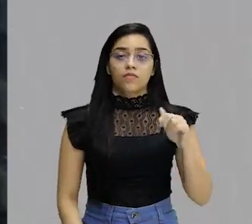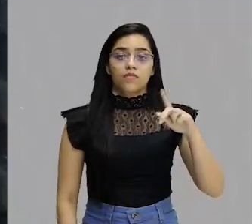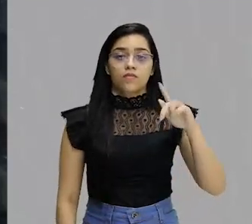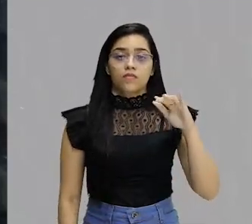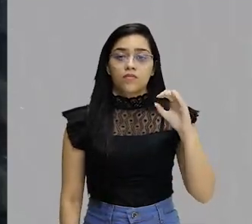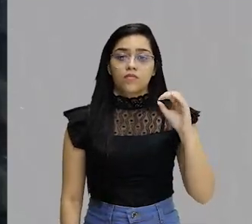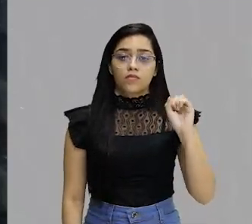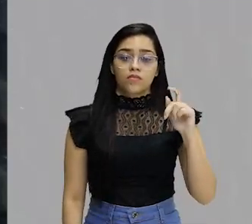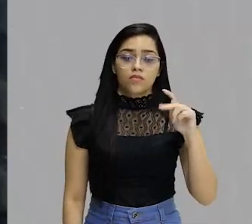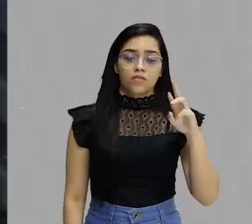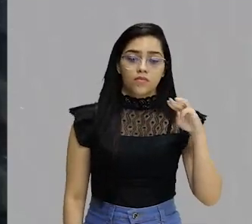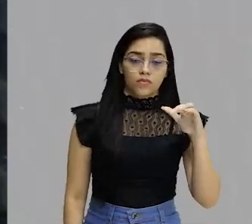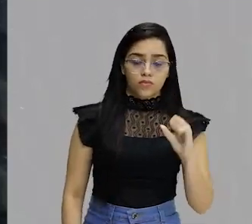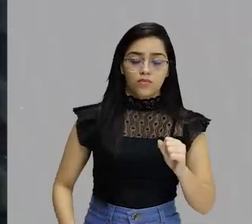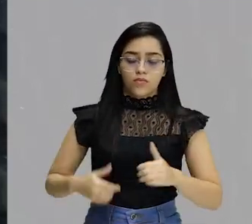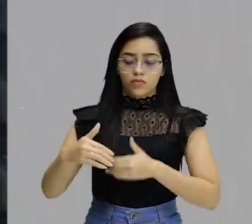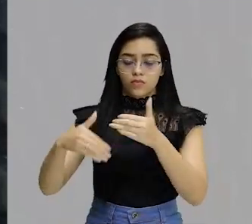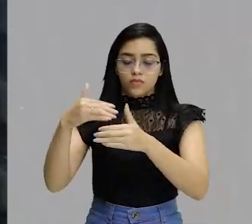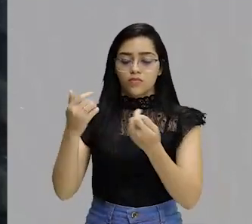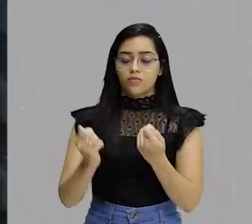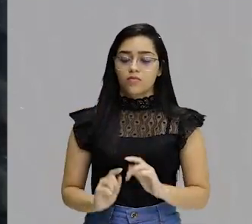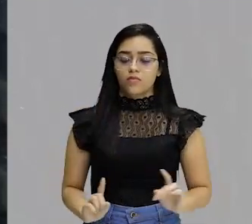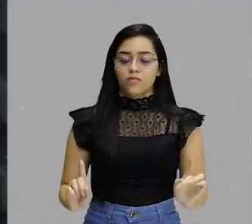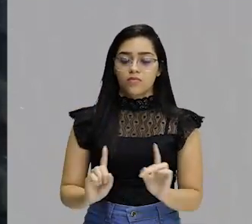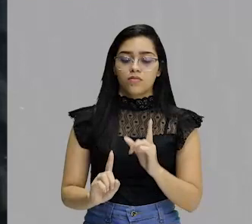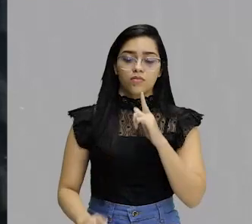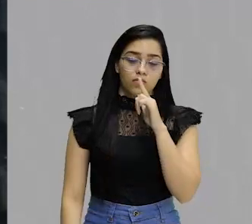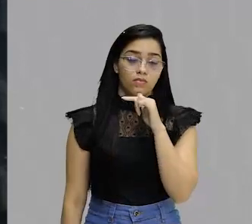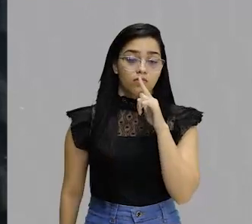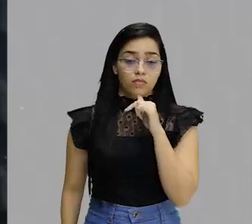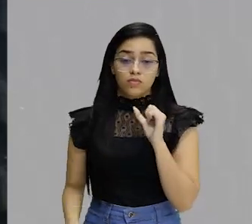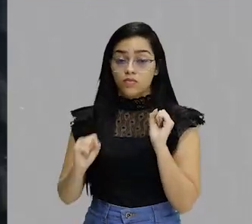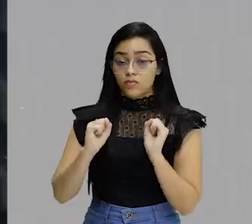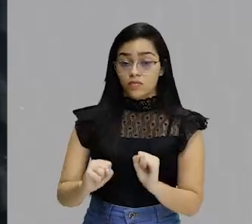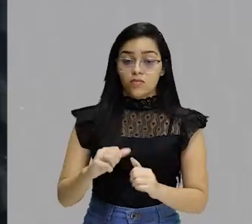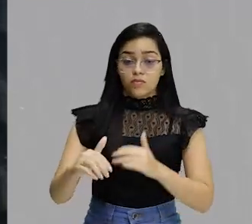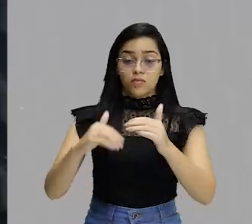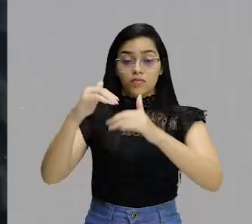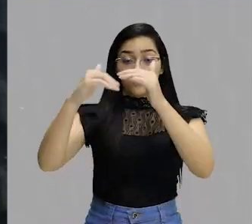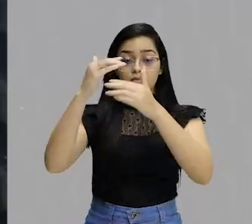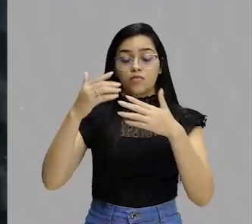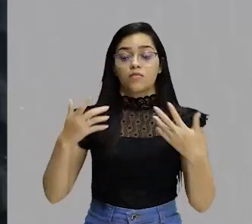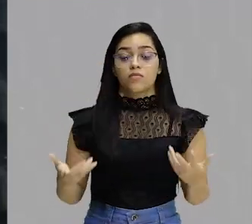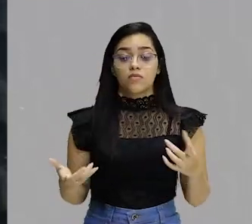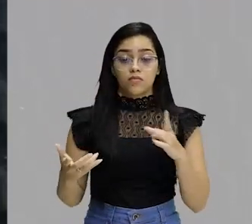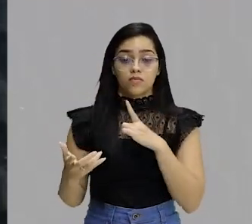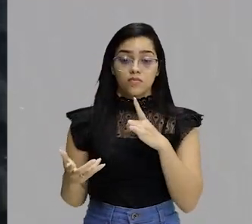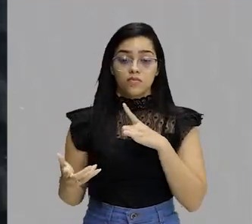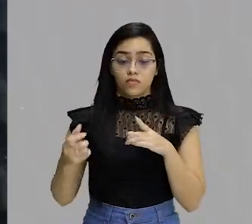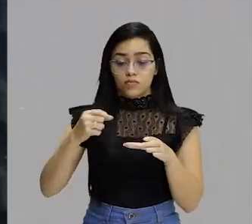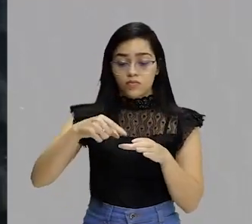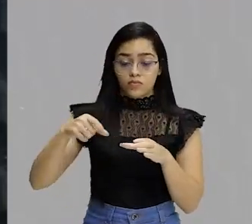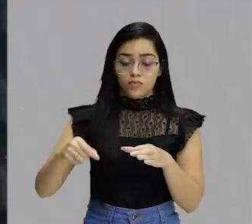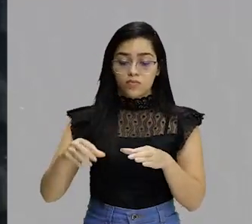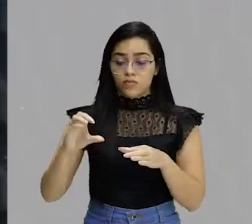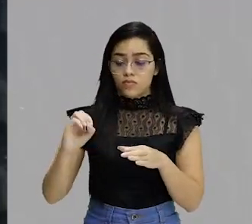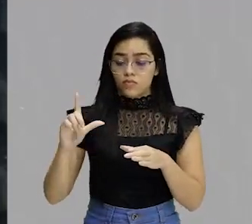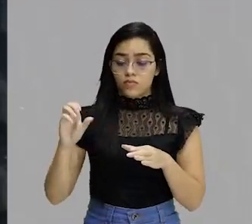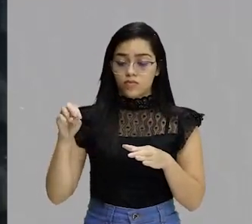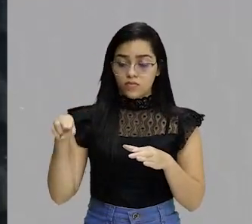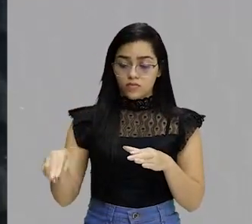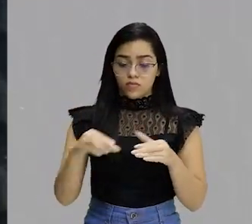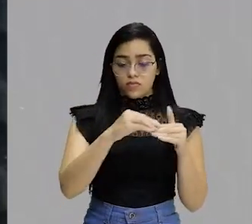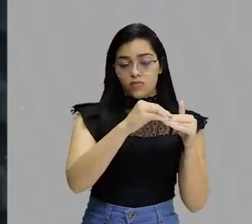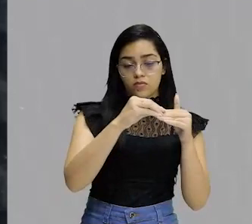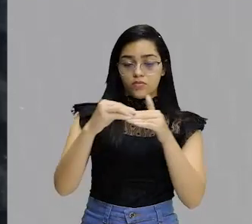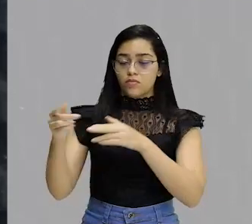grupos da linha evolutiva, eles não precisam de água para a reprodução. E aí o grão de pólen ele é transportado